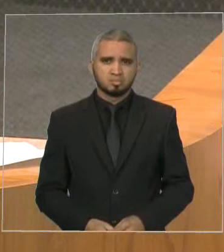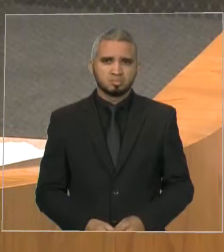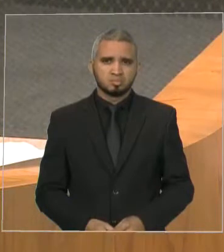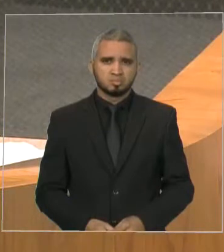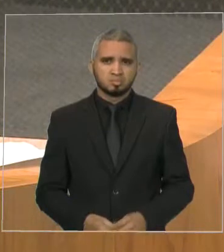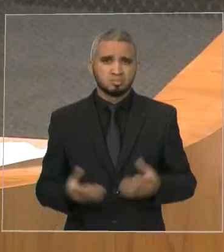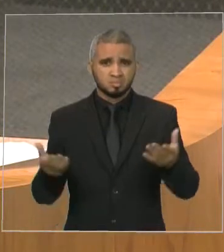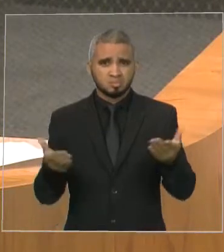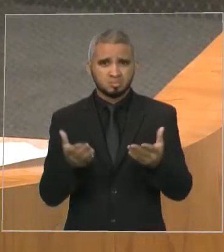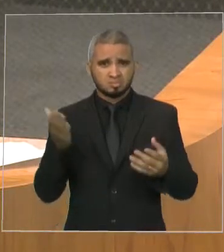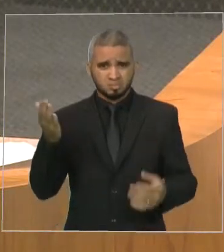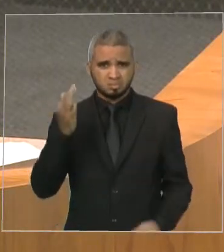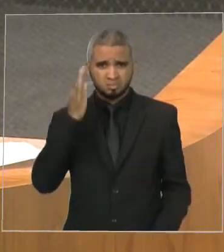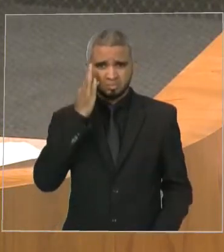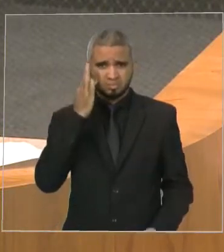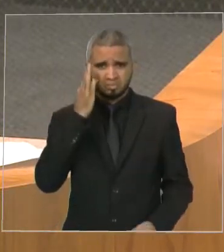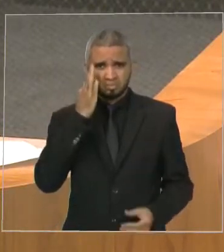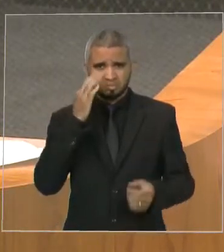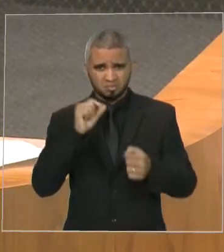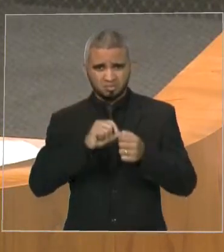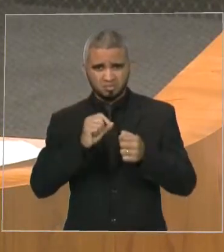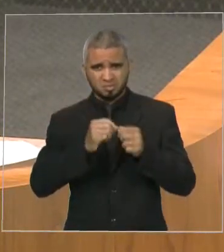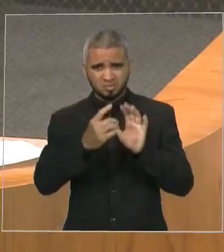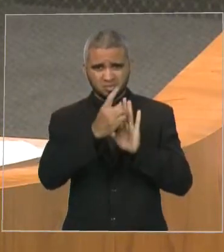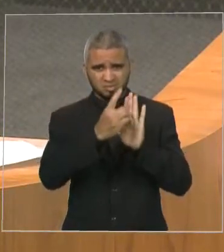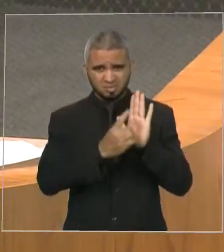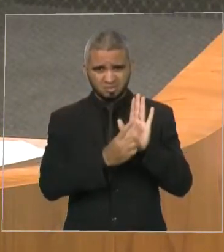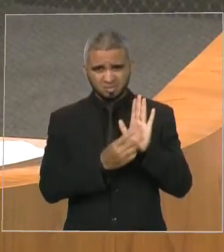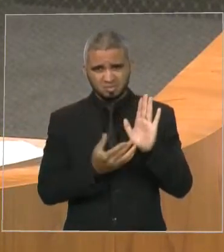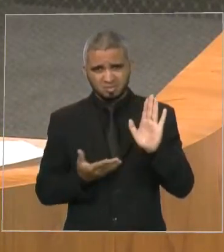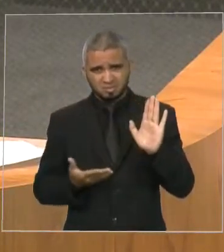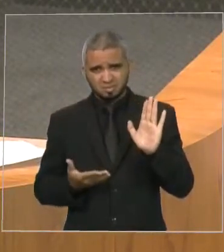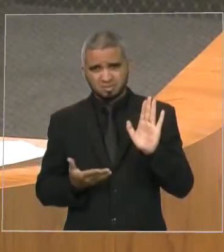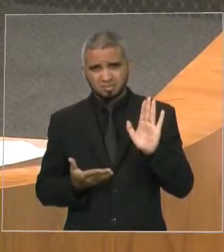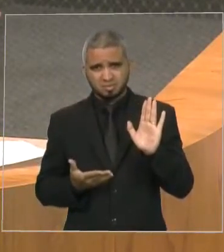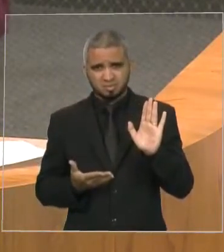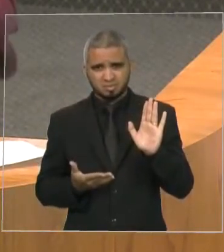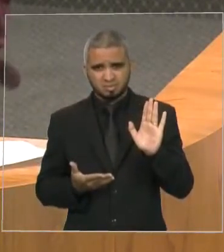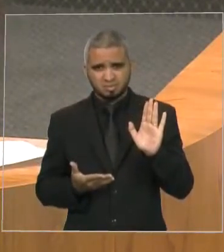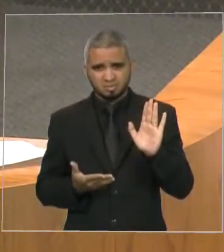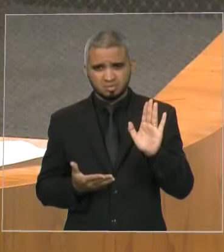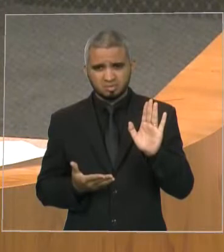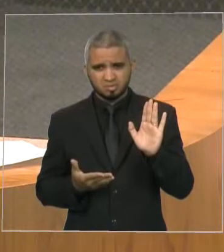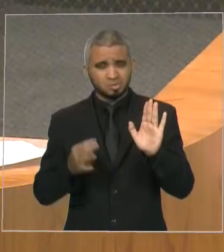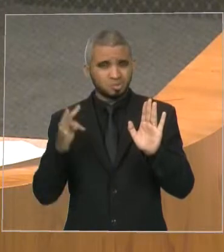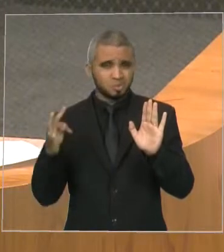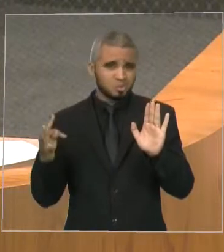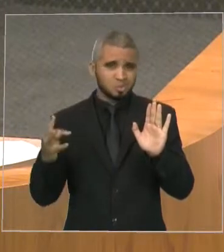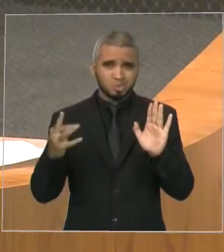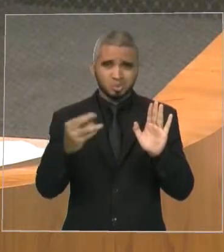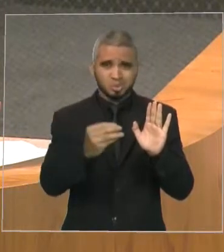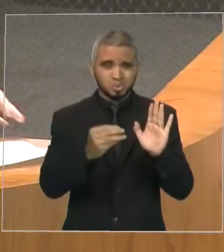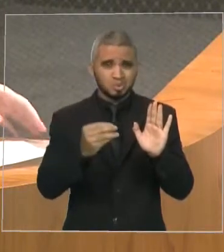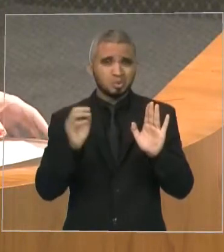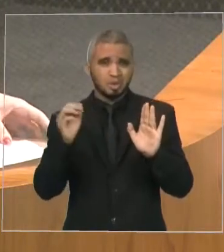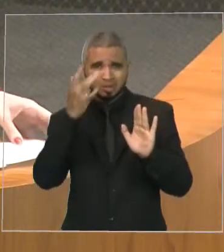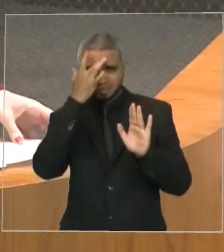Agora a deputada Nina resolveu baixar esse decreto, que é o que está na boca do